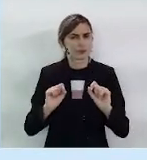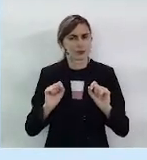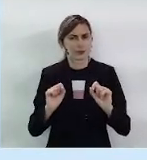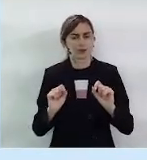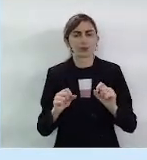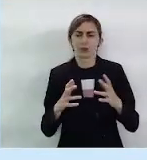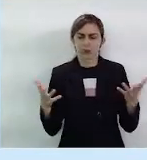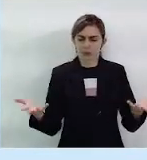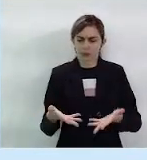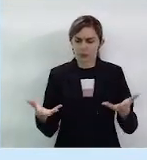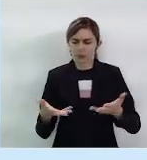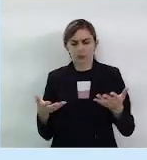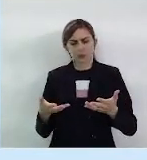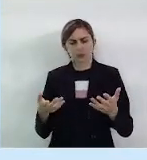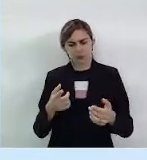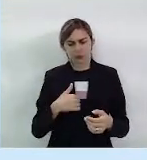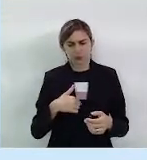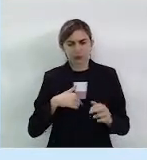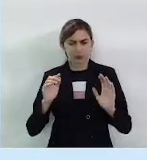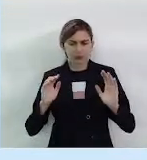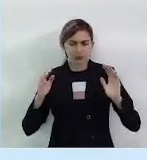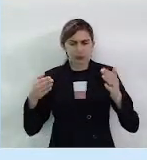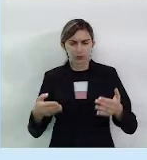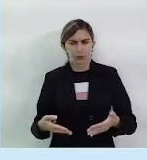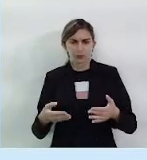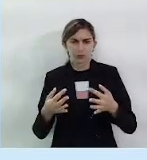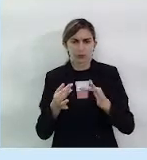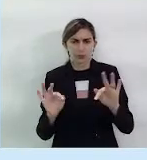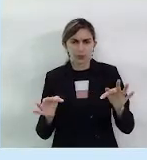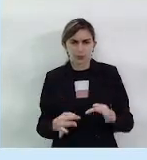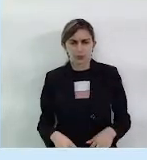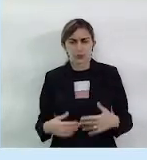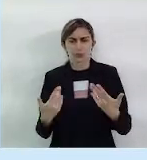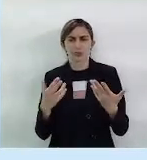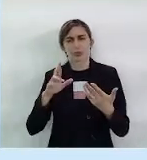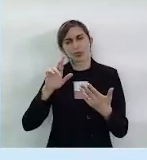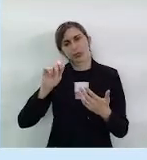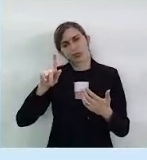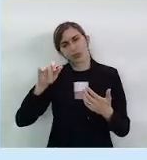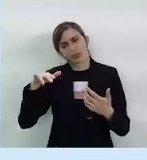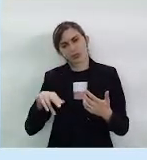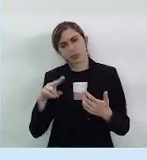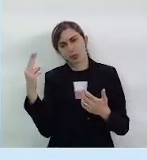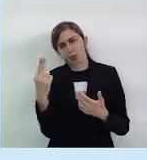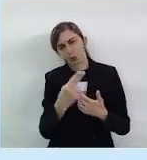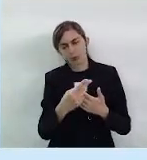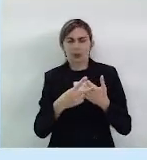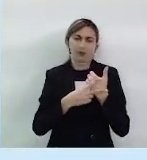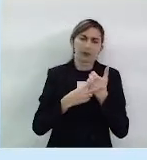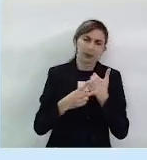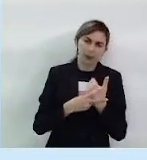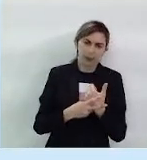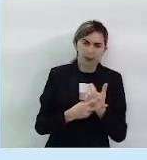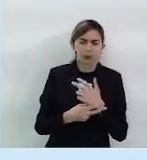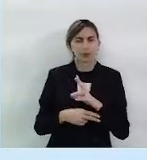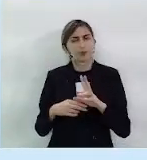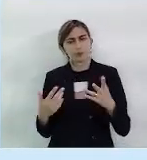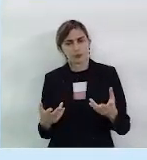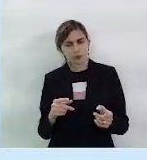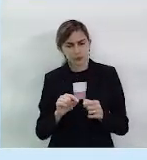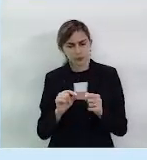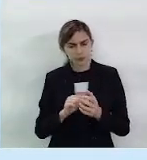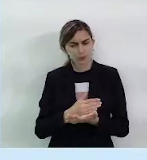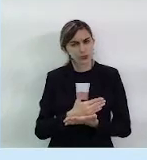pormenores, mas hoje eu vou focar na sintaxe de regência nominal e verbal e sintaxe de concordância nominal e verbal. Vou fazer